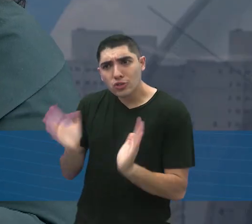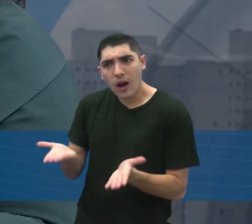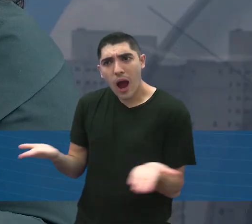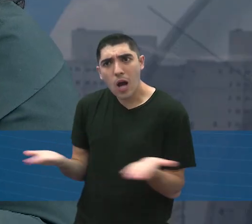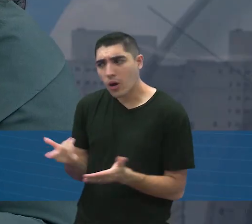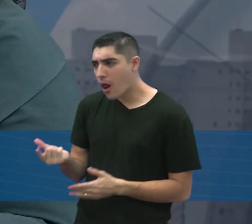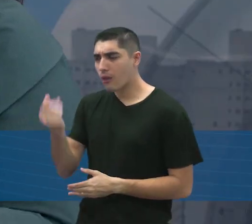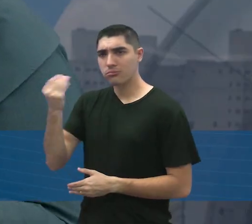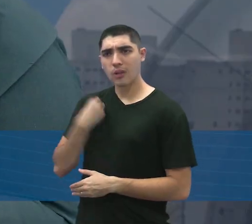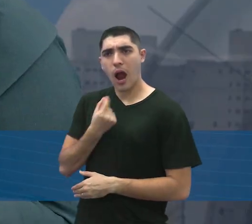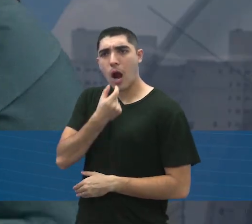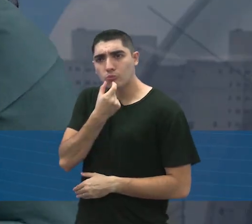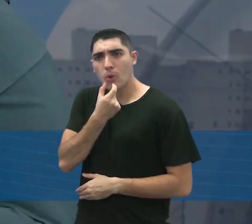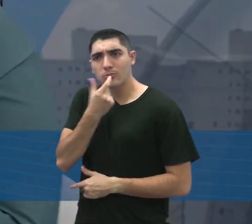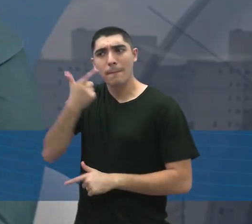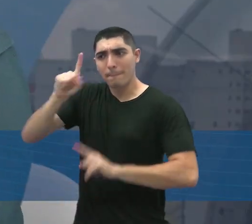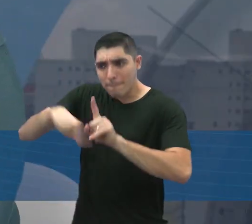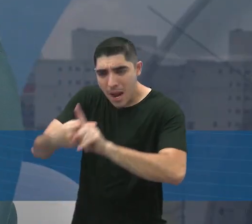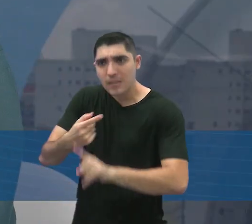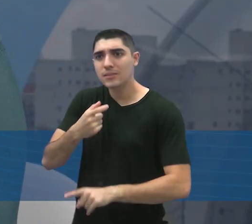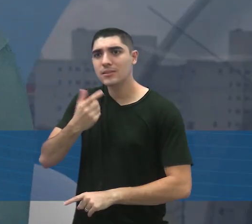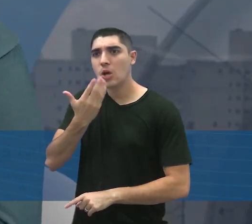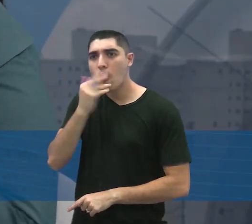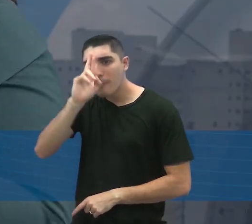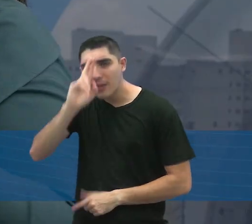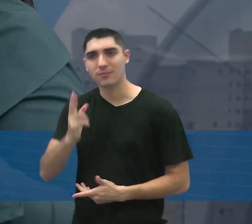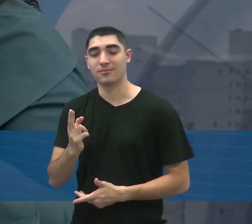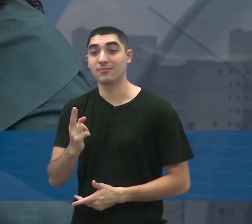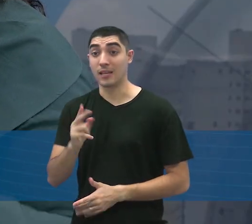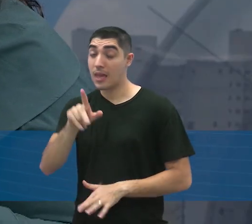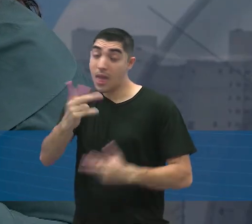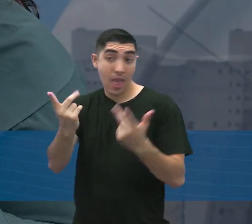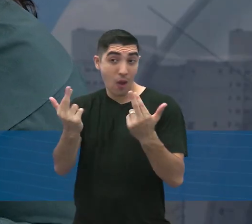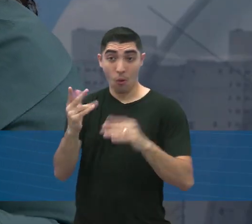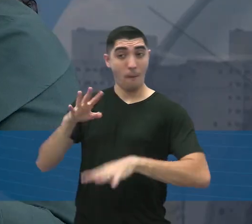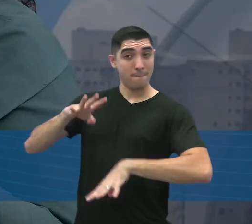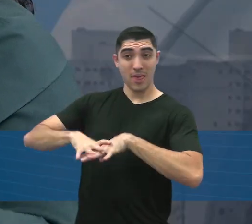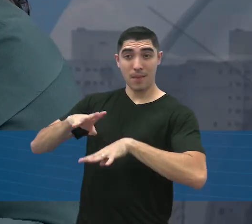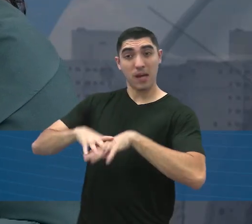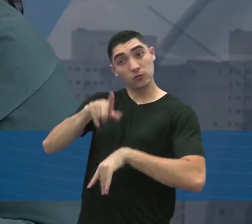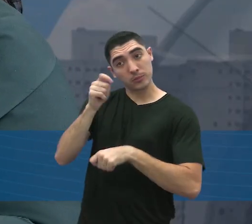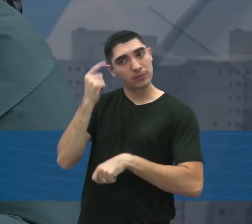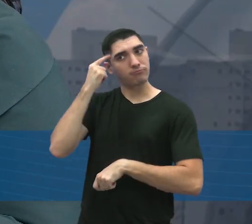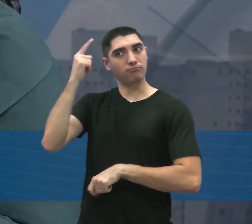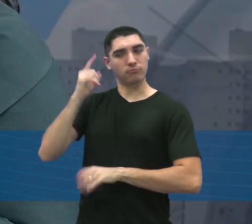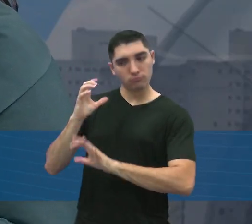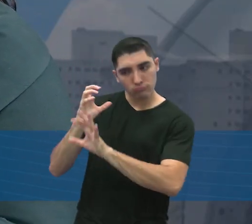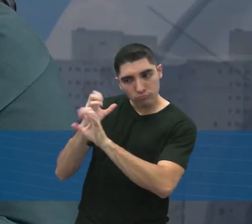que é importante também respeitar a matemática e respeitar o controle. E aí pode